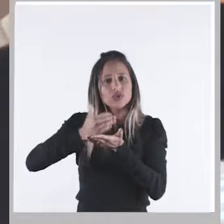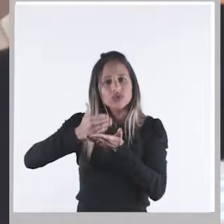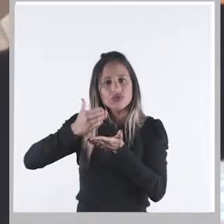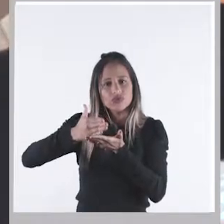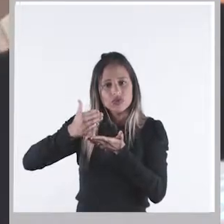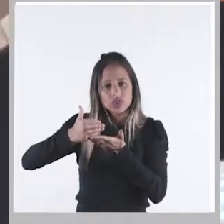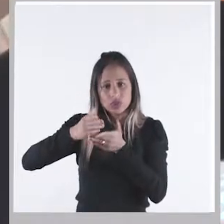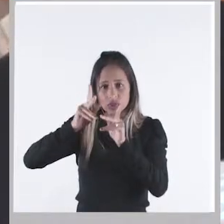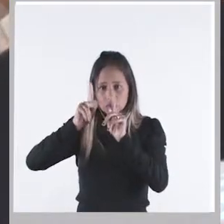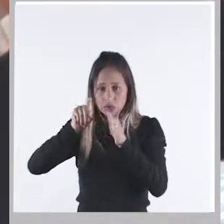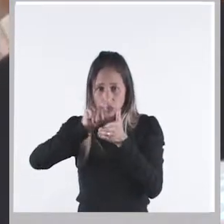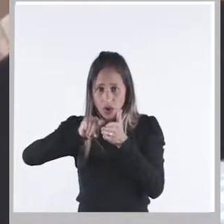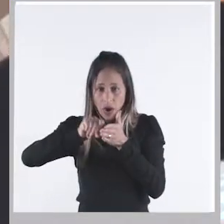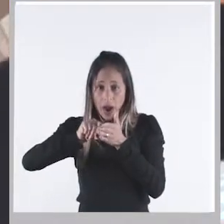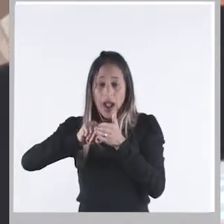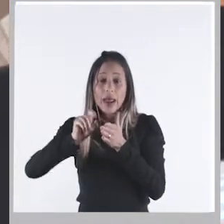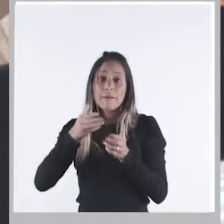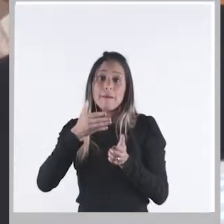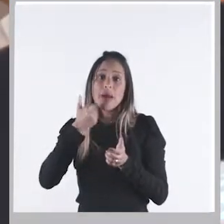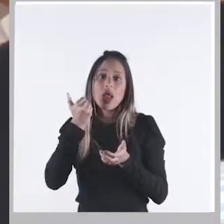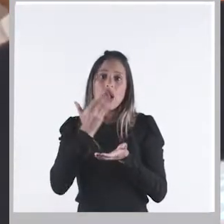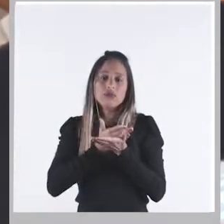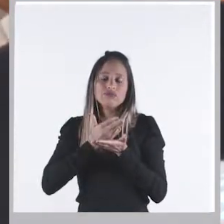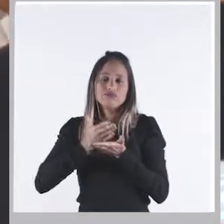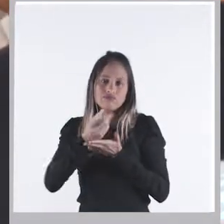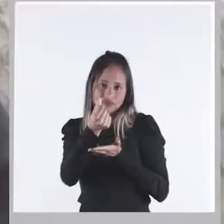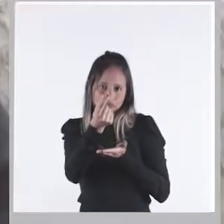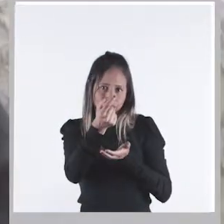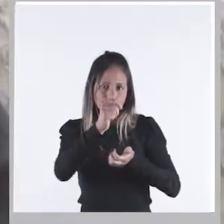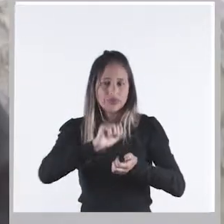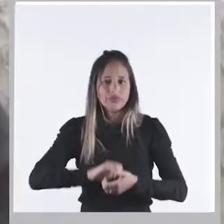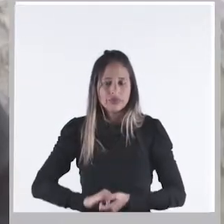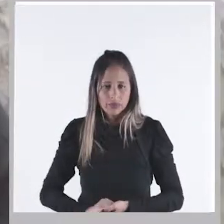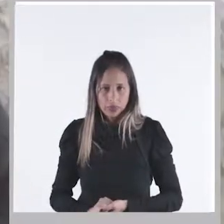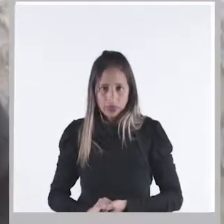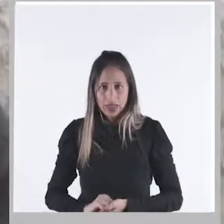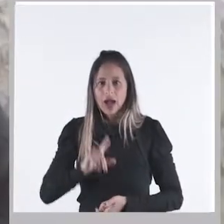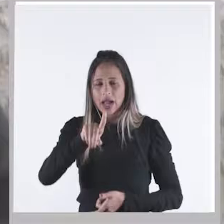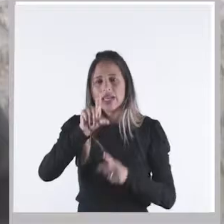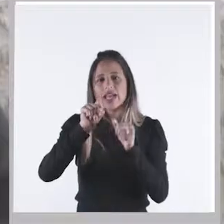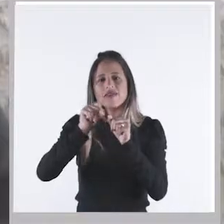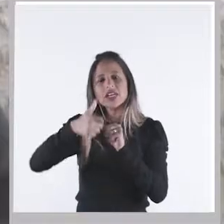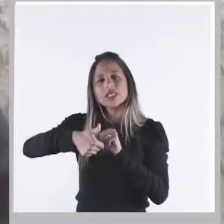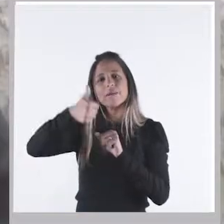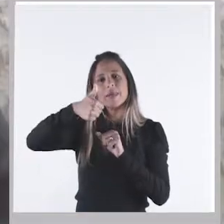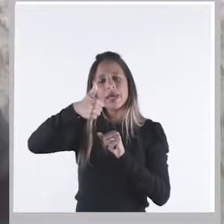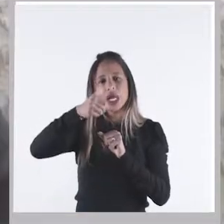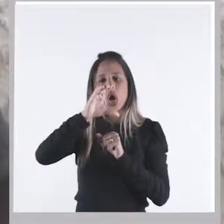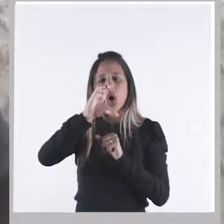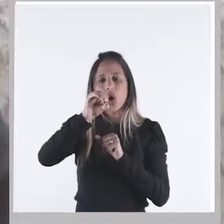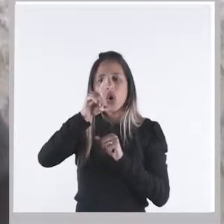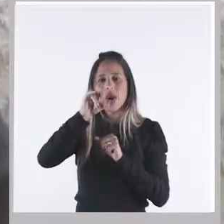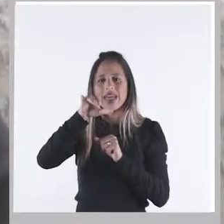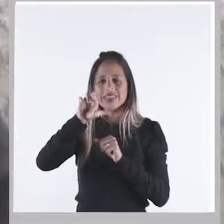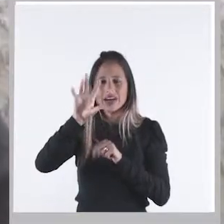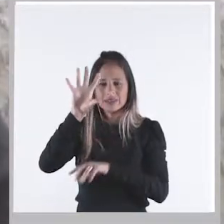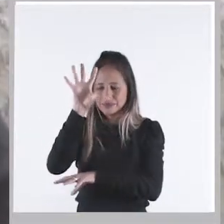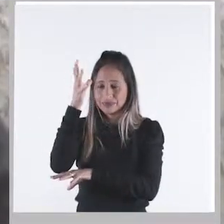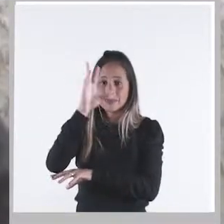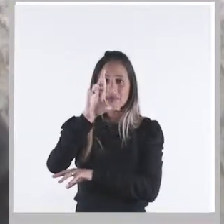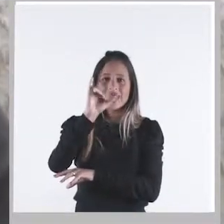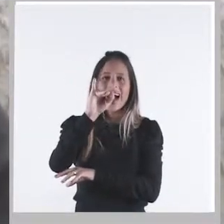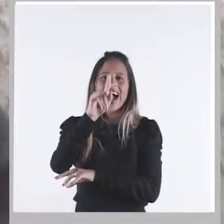os autores, ficava mais em conta, né? E aí ela fez uma primeira coletânea que foi Raízes,